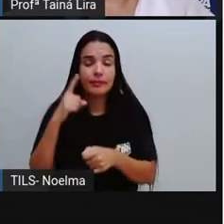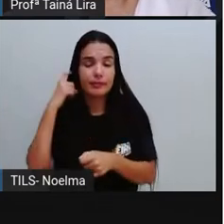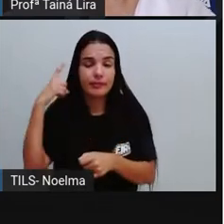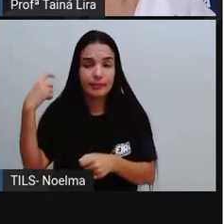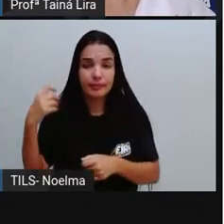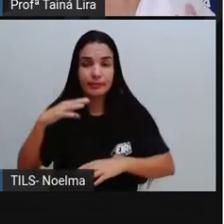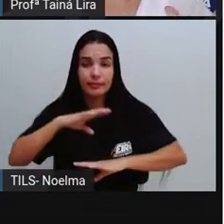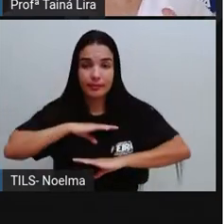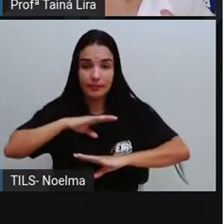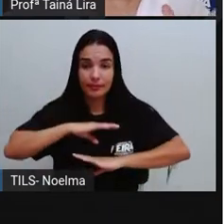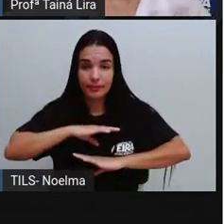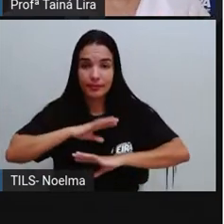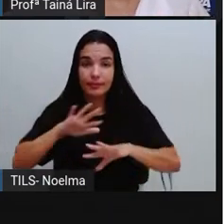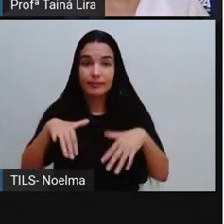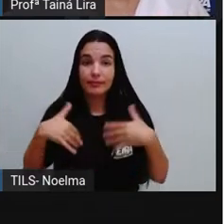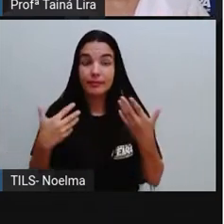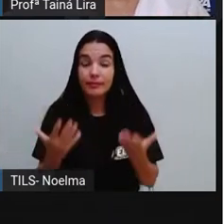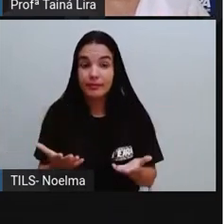Então, quem